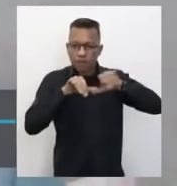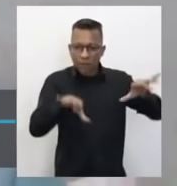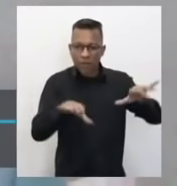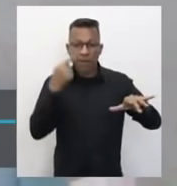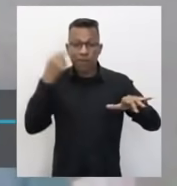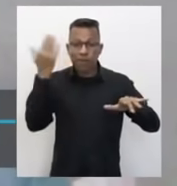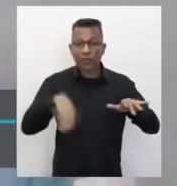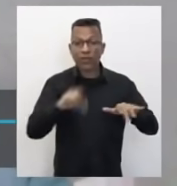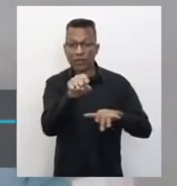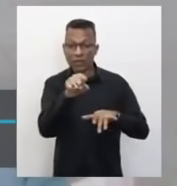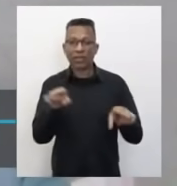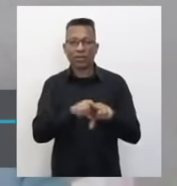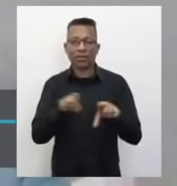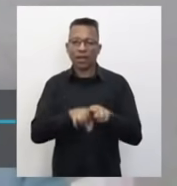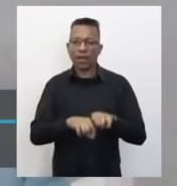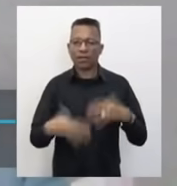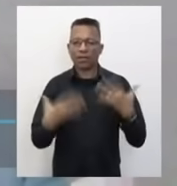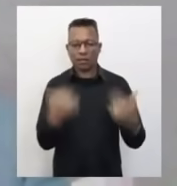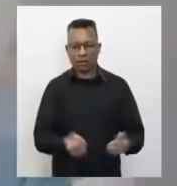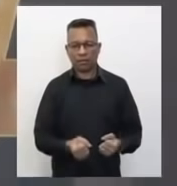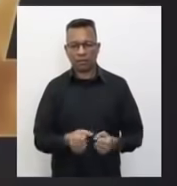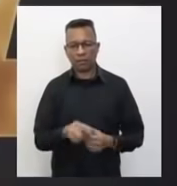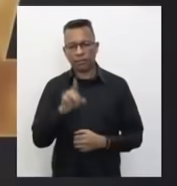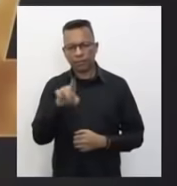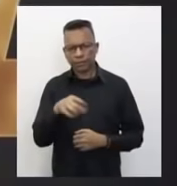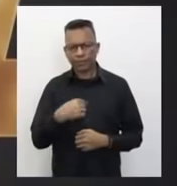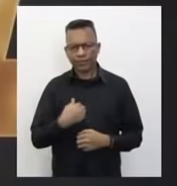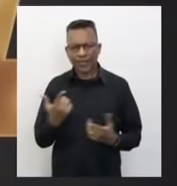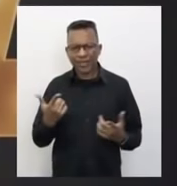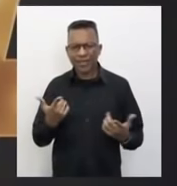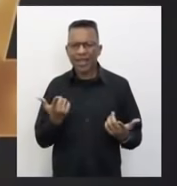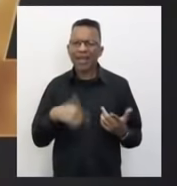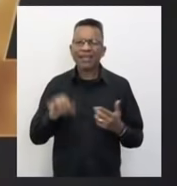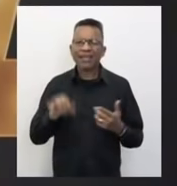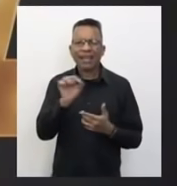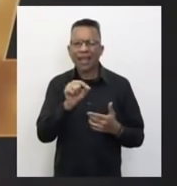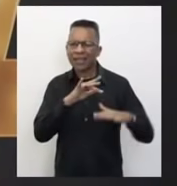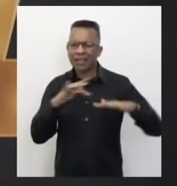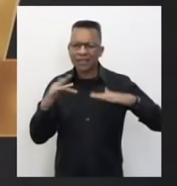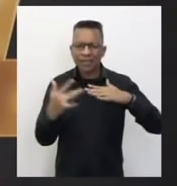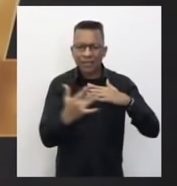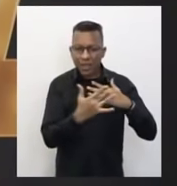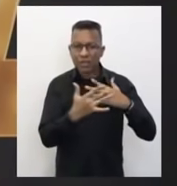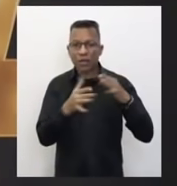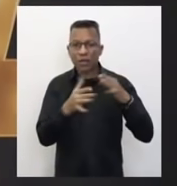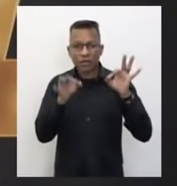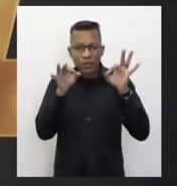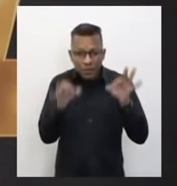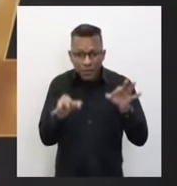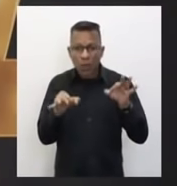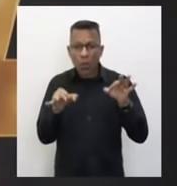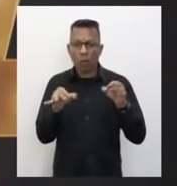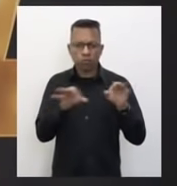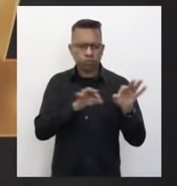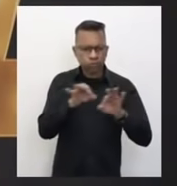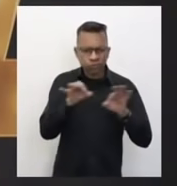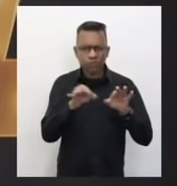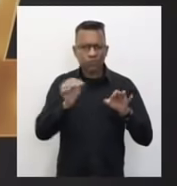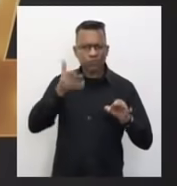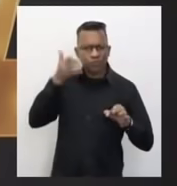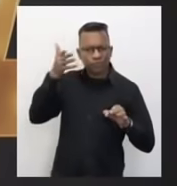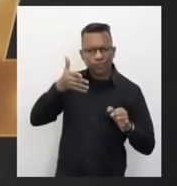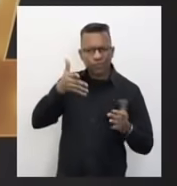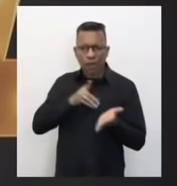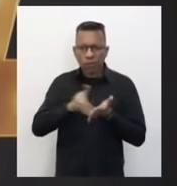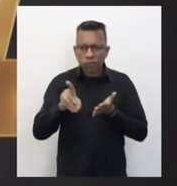isso. E aí nós temos uma questão, né? Será que as redes sociais elas estão preparadas para lidar com esse tipo de discurso de ódio? Ou